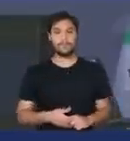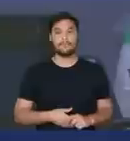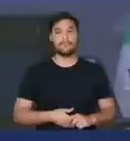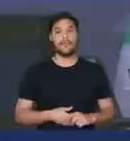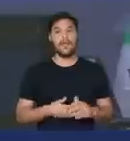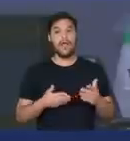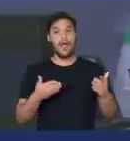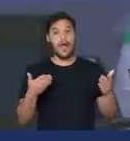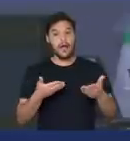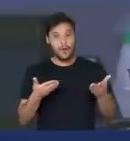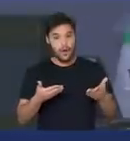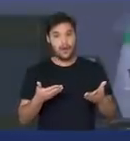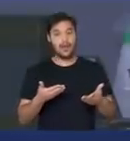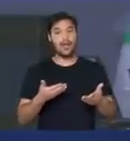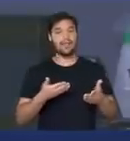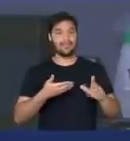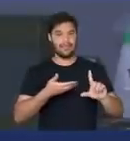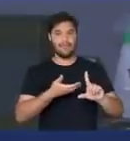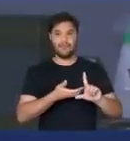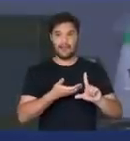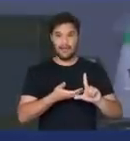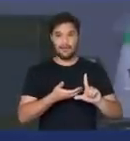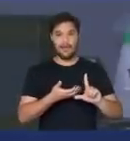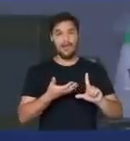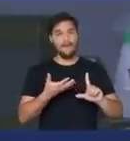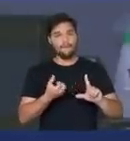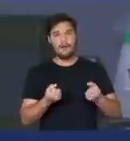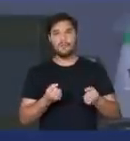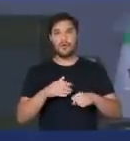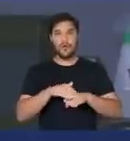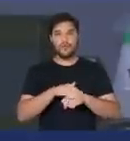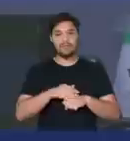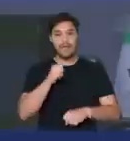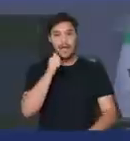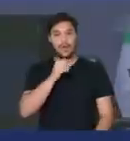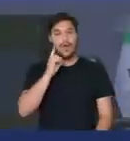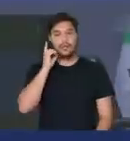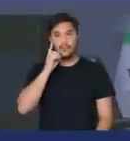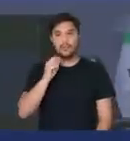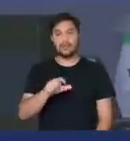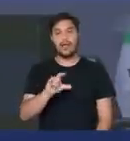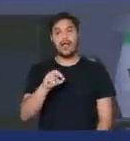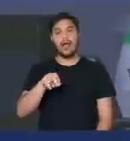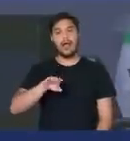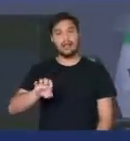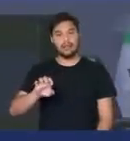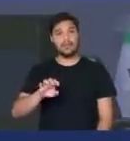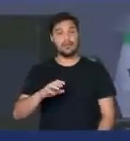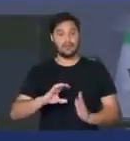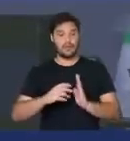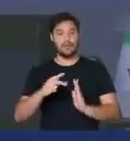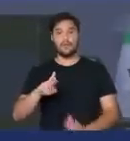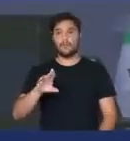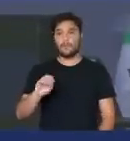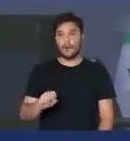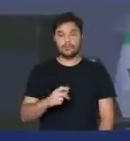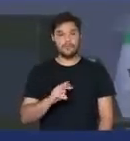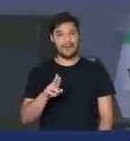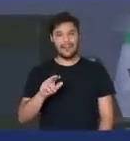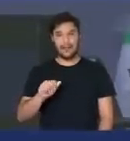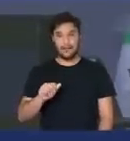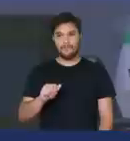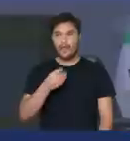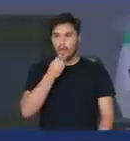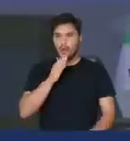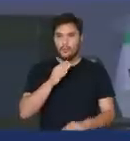Você que nos acompanha pela TV Câmara, nós vamos agora conversar com a deputada Aline Sleutis, do PROS do Paraná. Boa